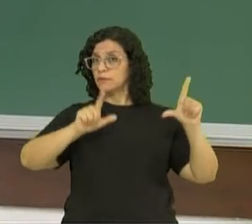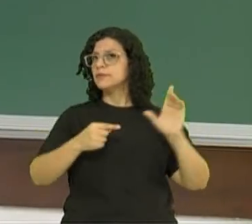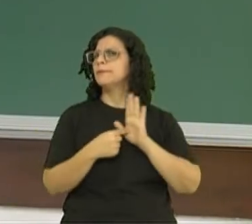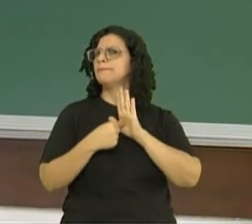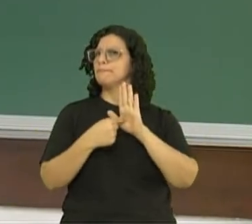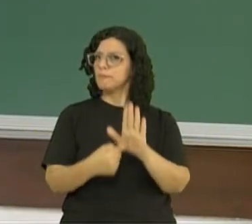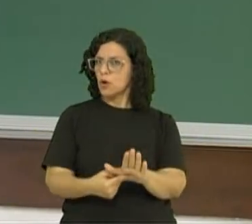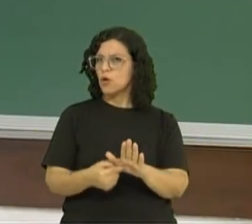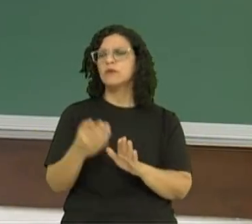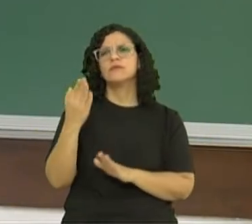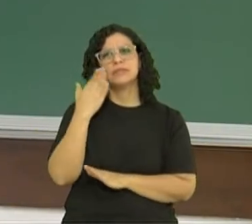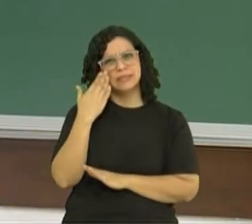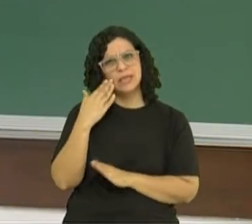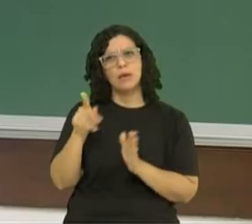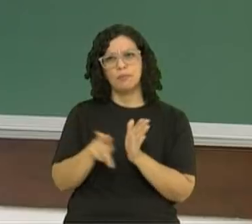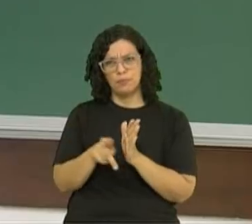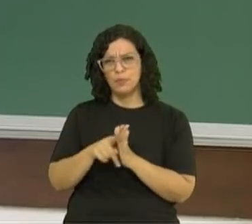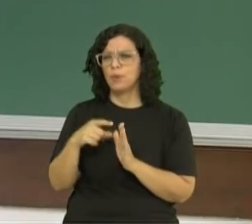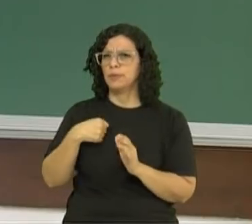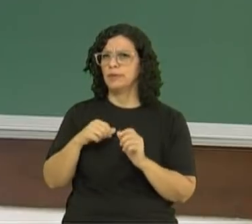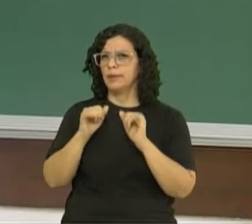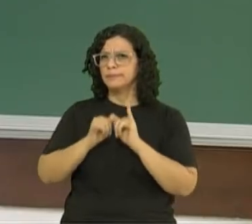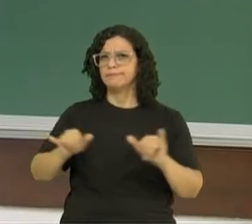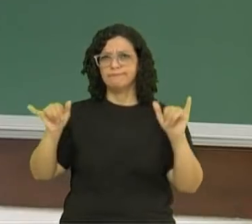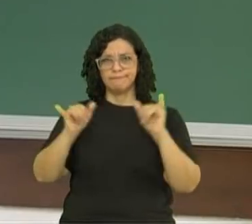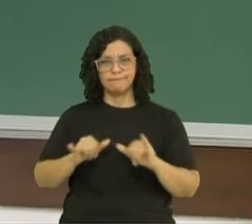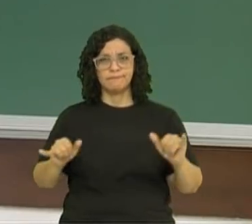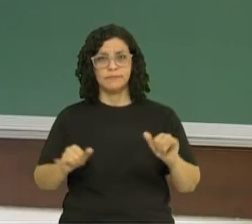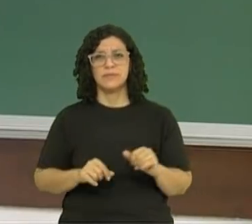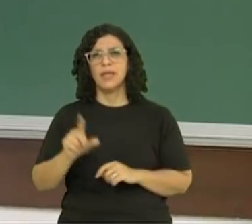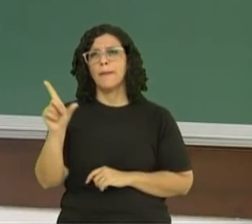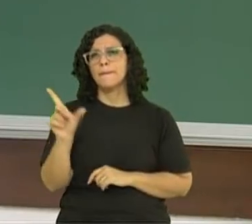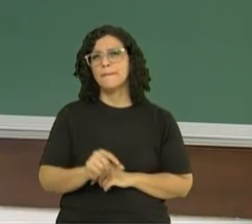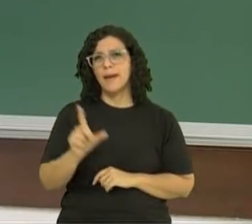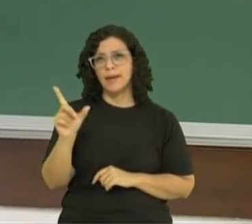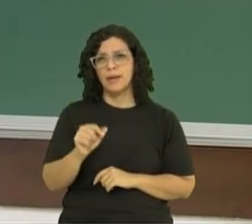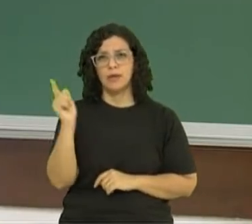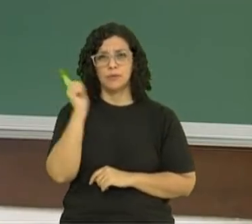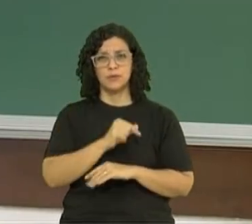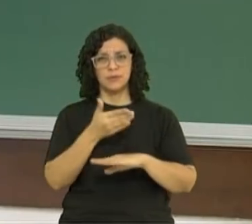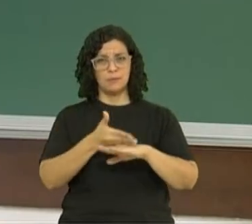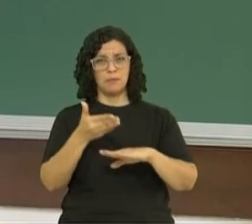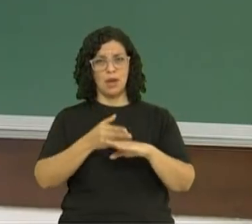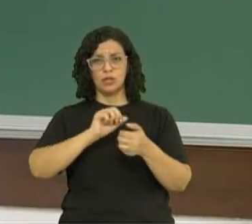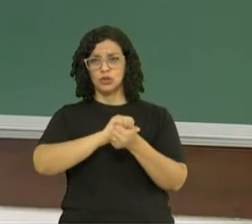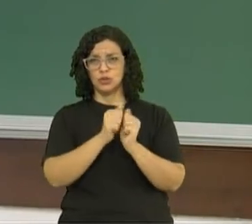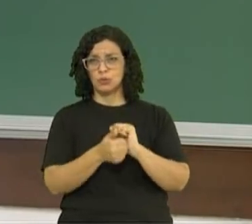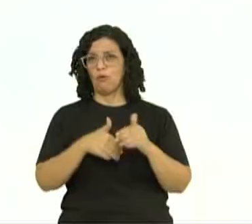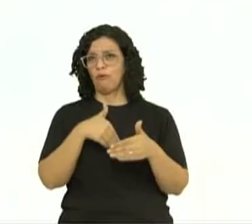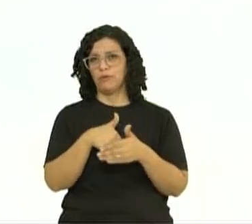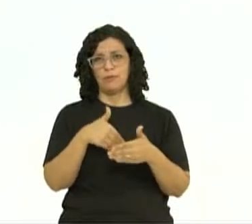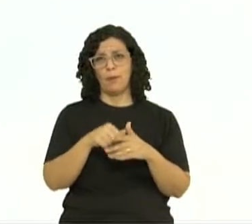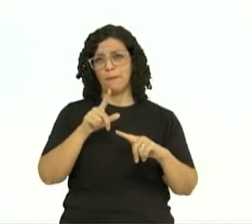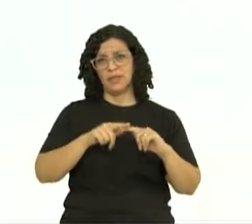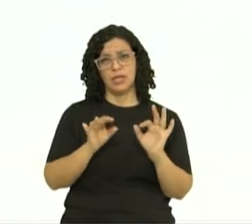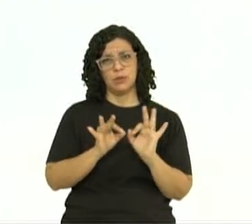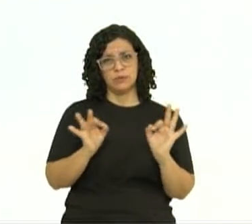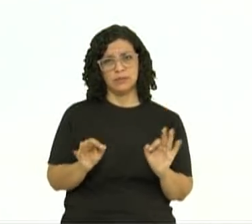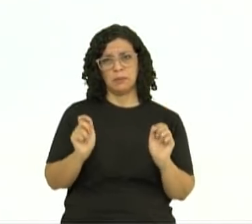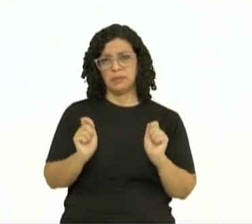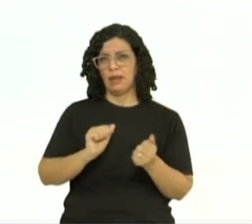cobertura em TV aberta, TV fechada, né? Desse esporte. Custos baixíssimos para se praticar, então ele exige de pouco material,